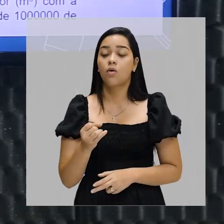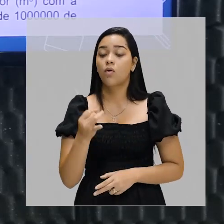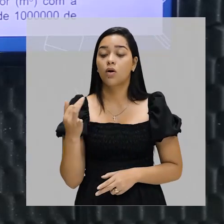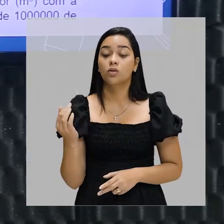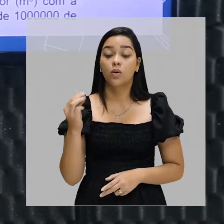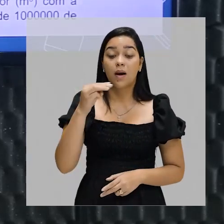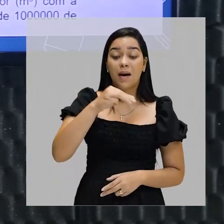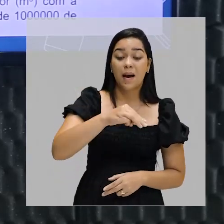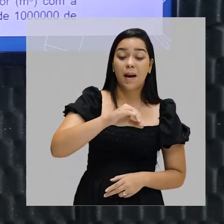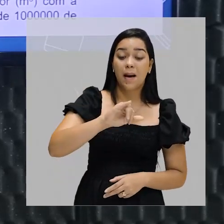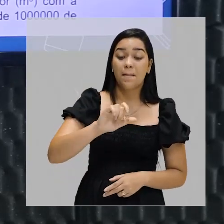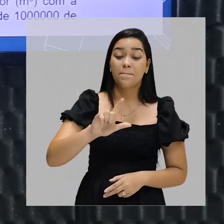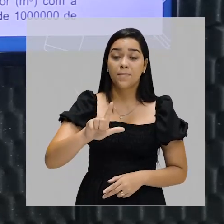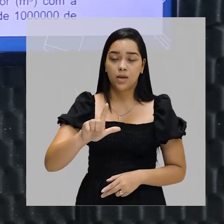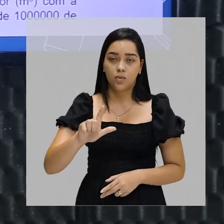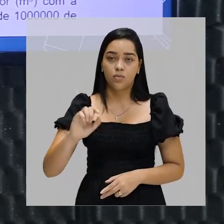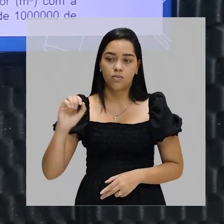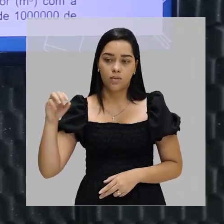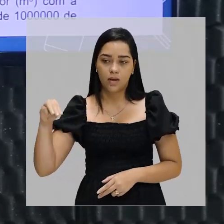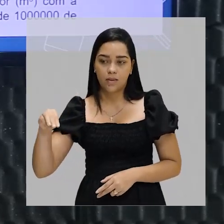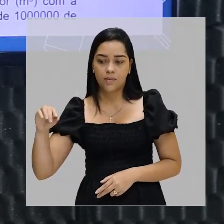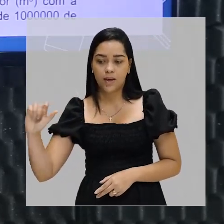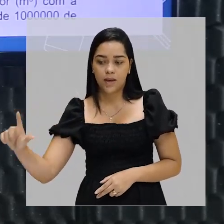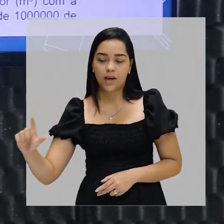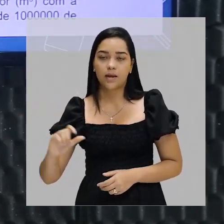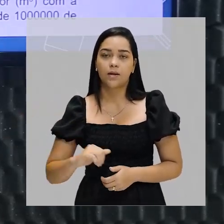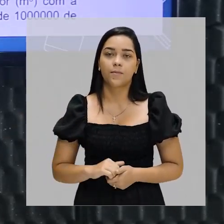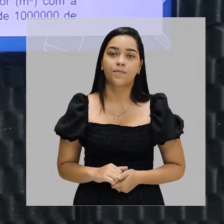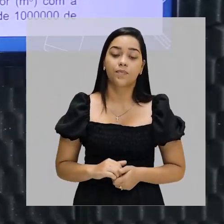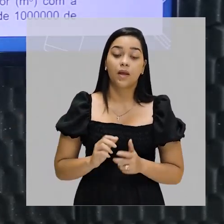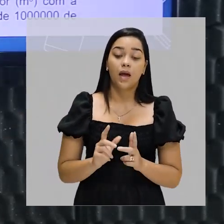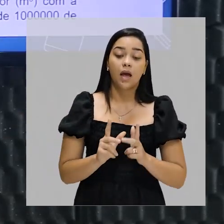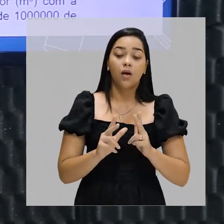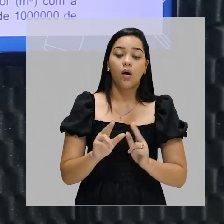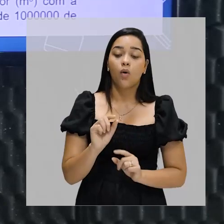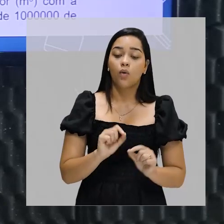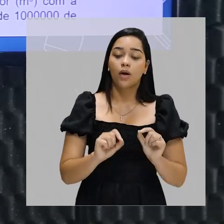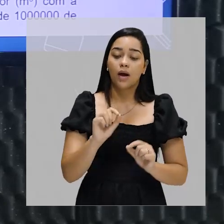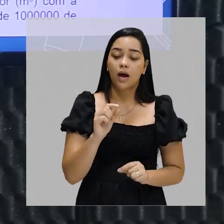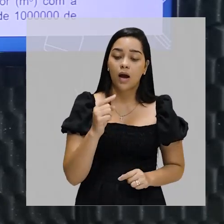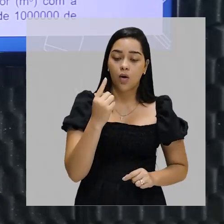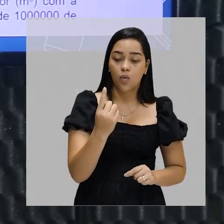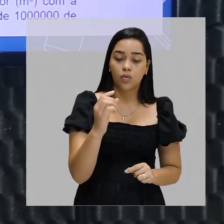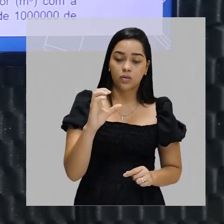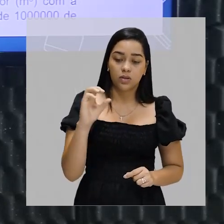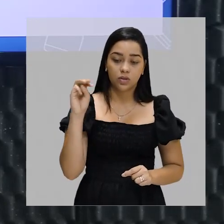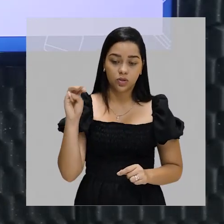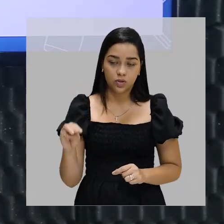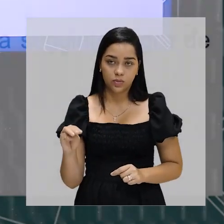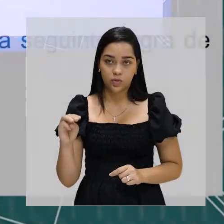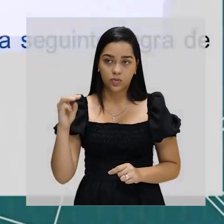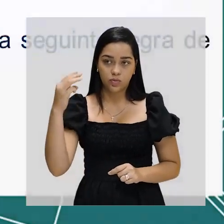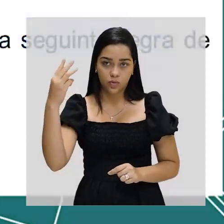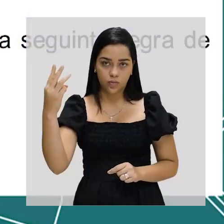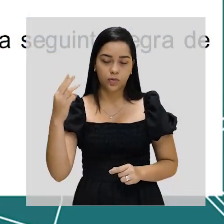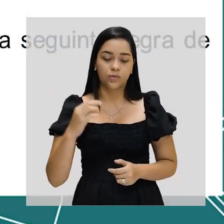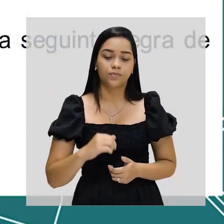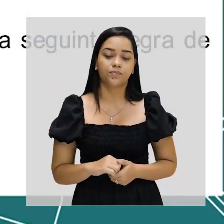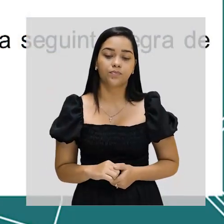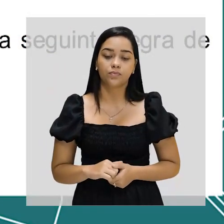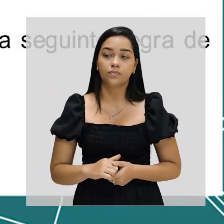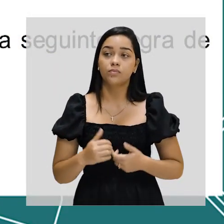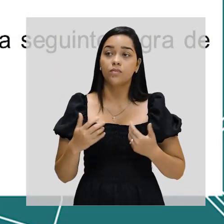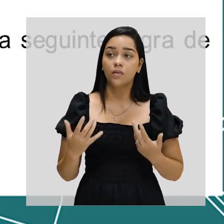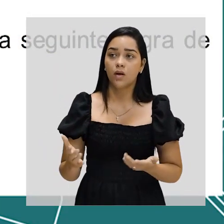1000 ml, certo? Lembrando que 1 ml é igual a 1 centímetro cúbico.